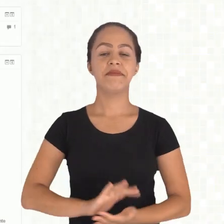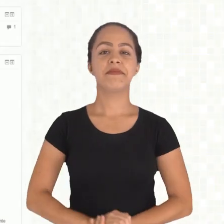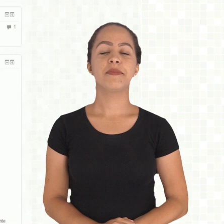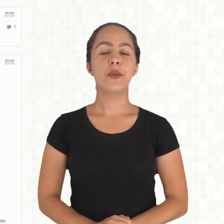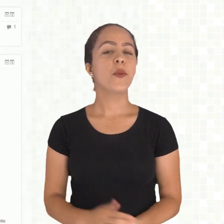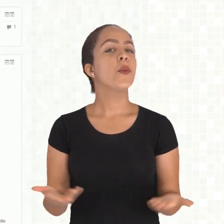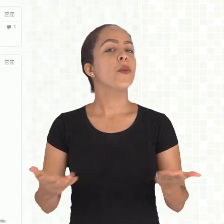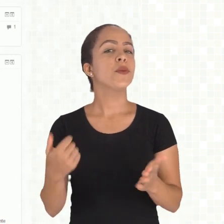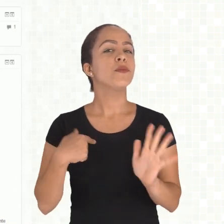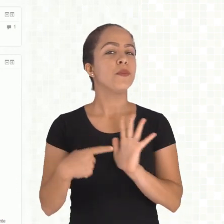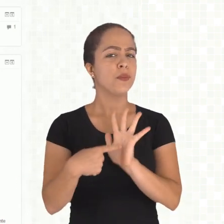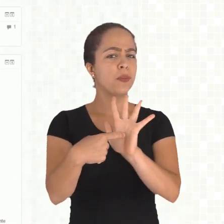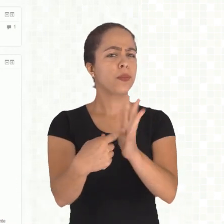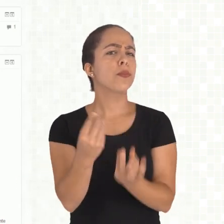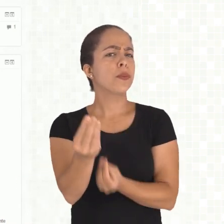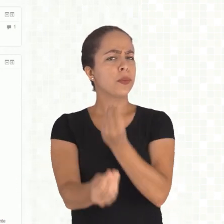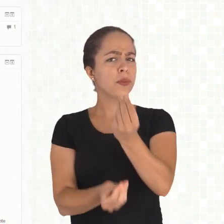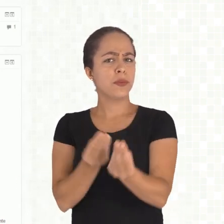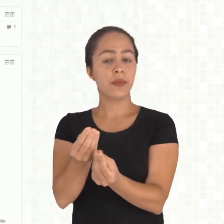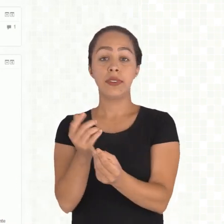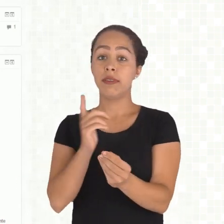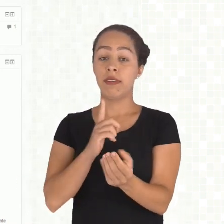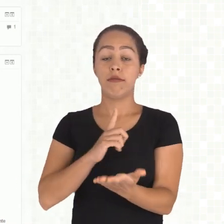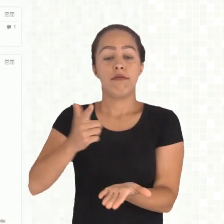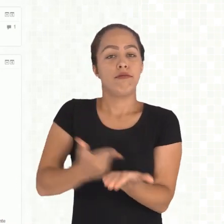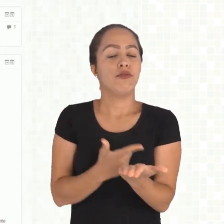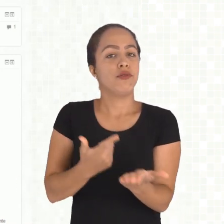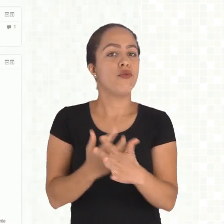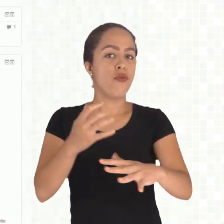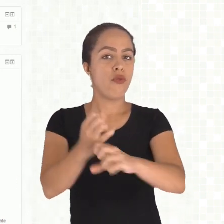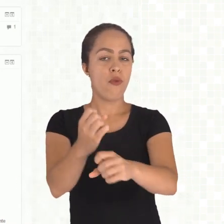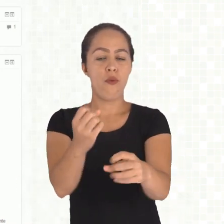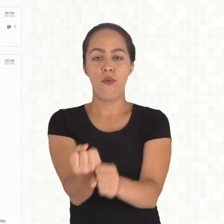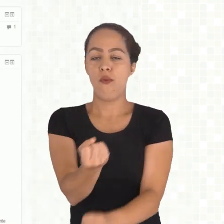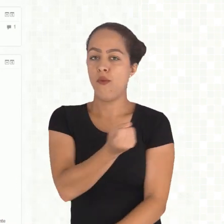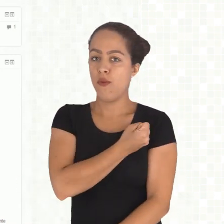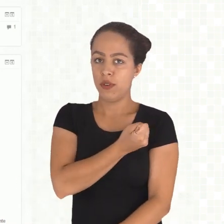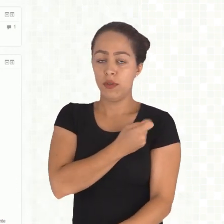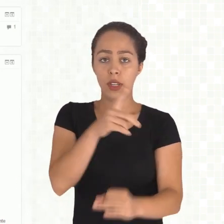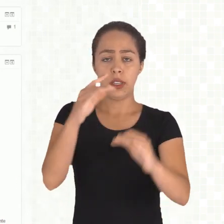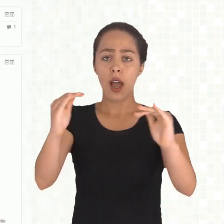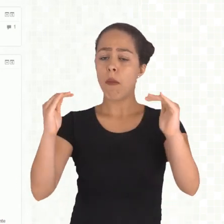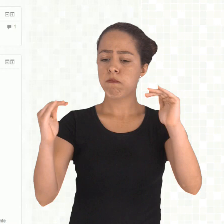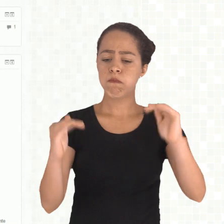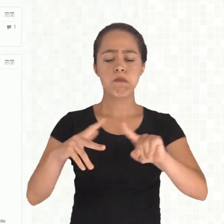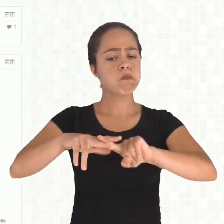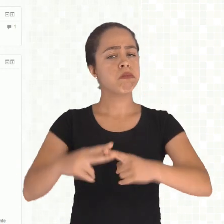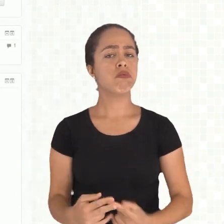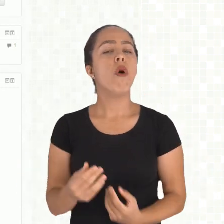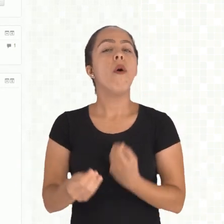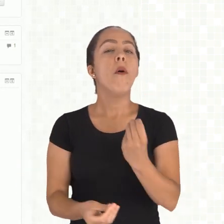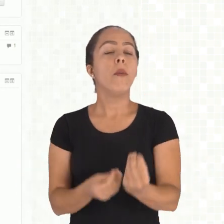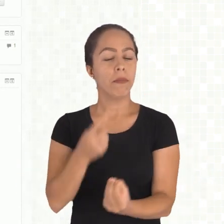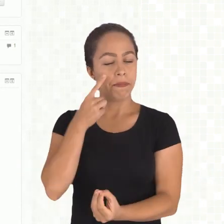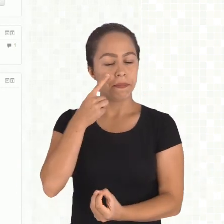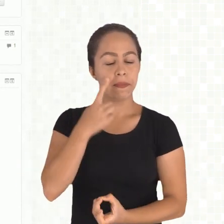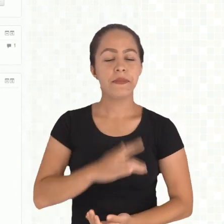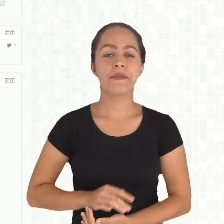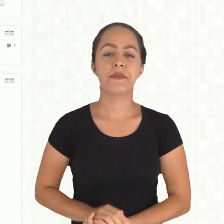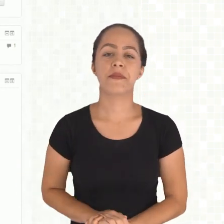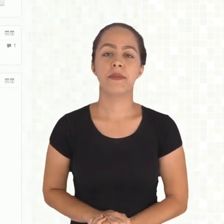Olá! Hoje eu quero te mostrar como funciona o livro de notas e como você faz para configurar esse livro de notas dentro do